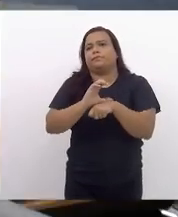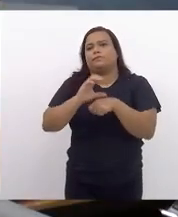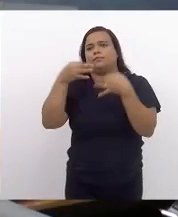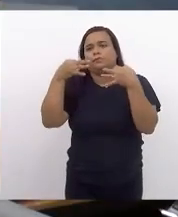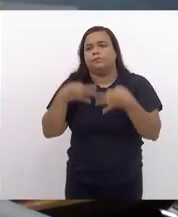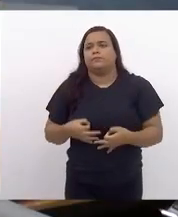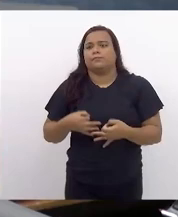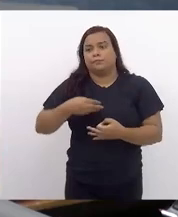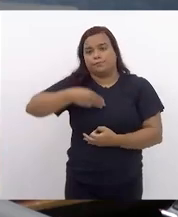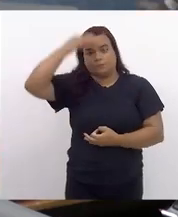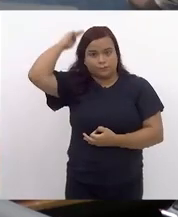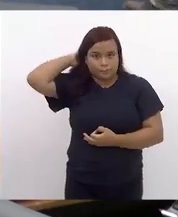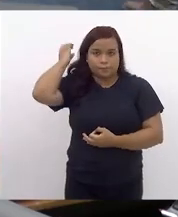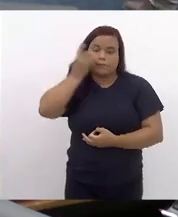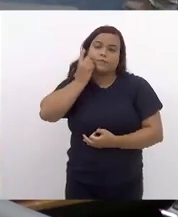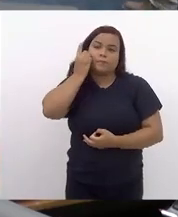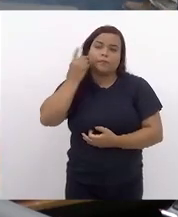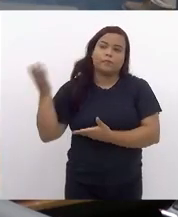Pacheco.